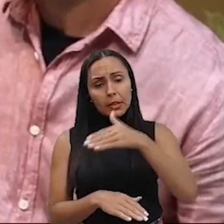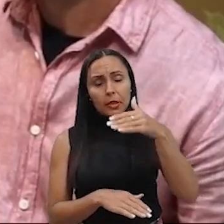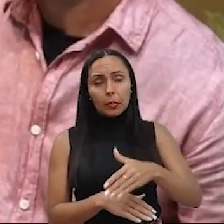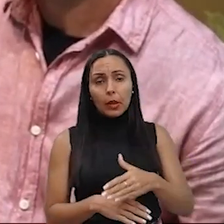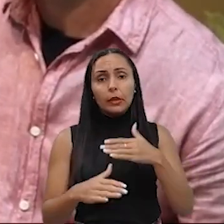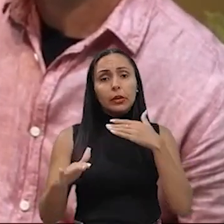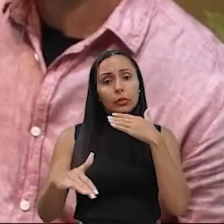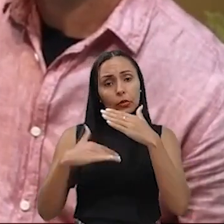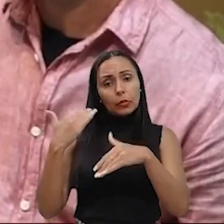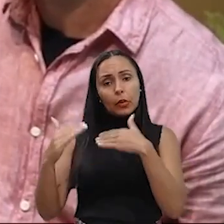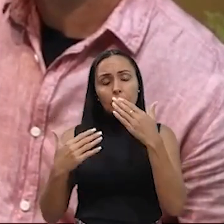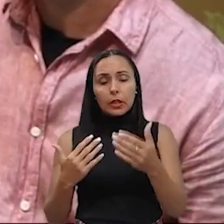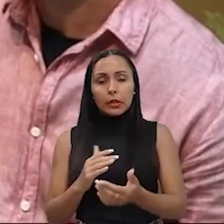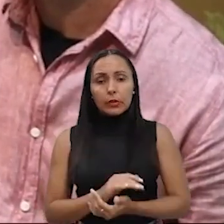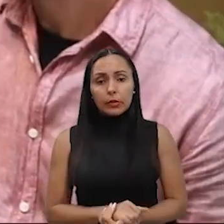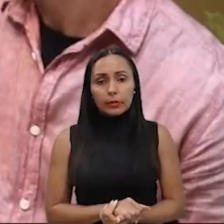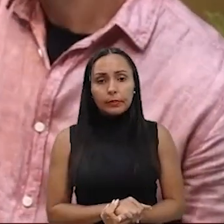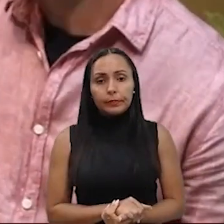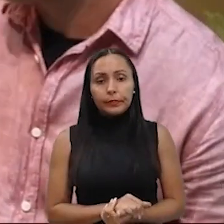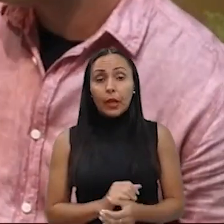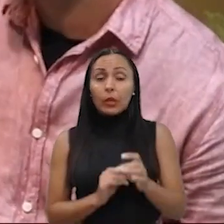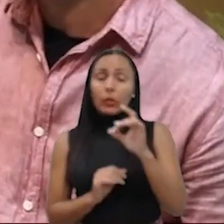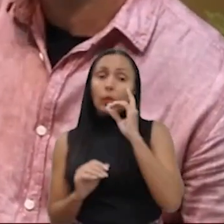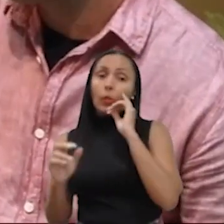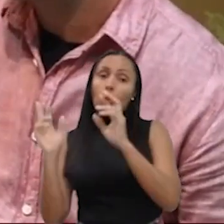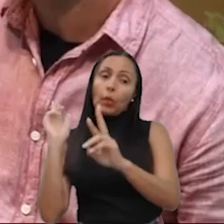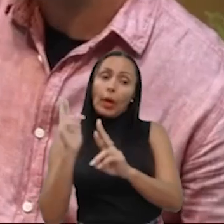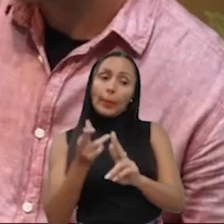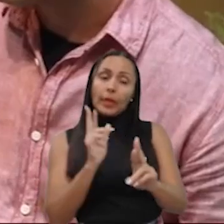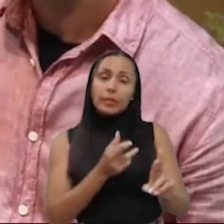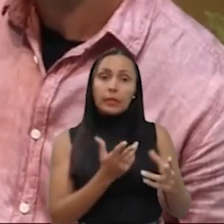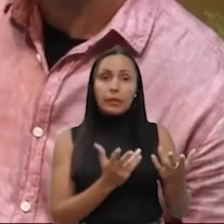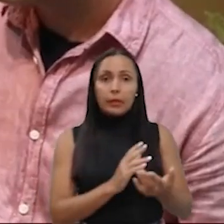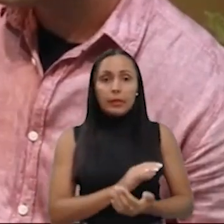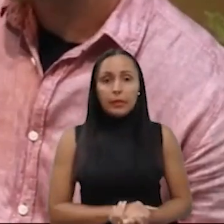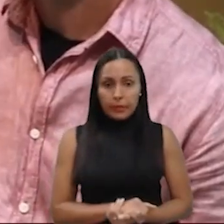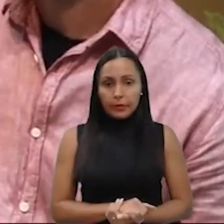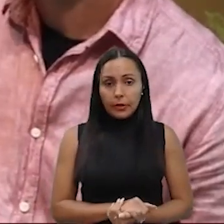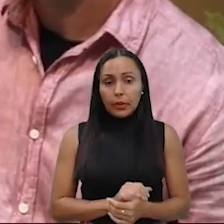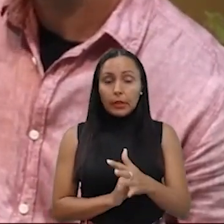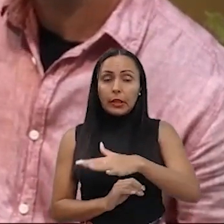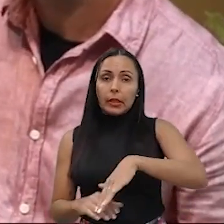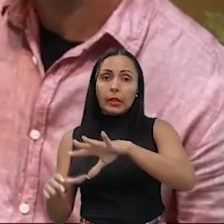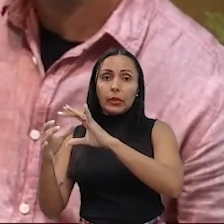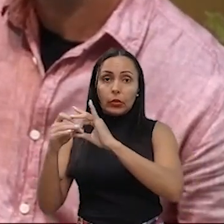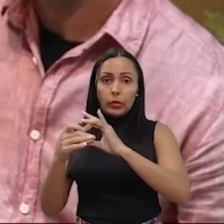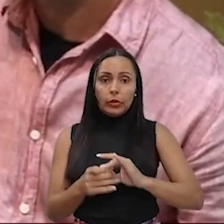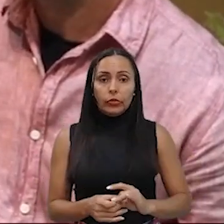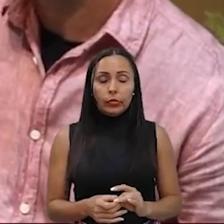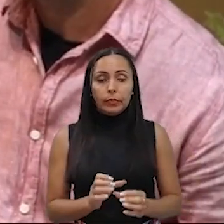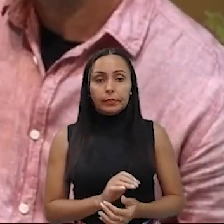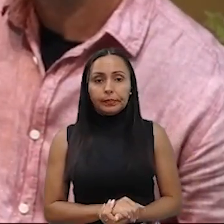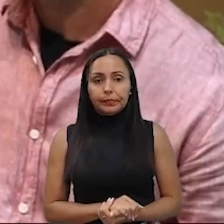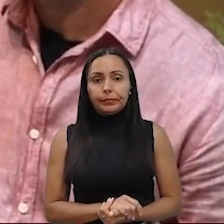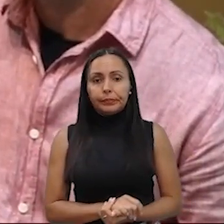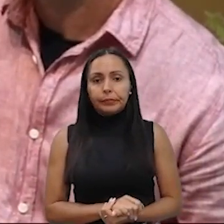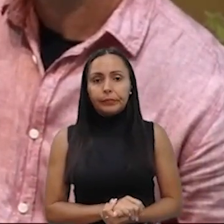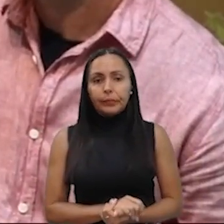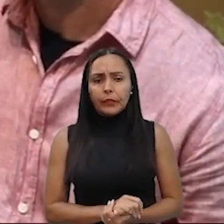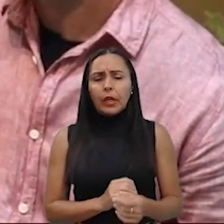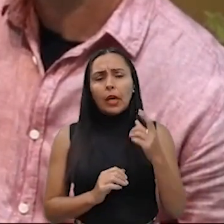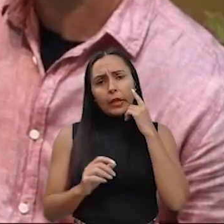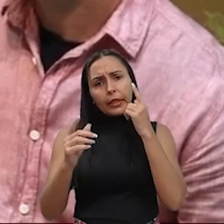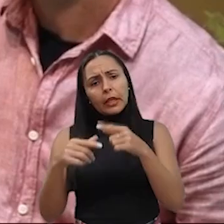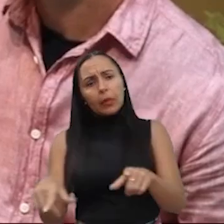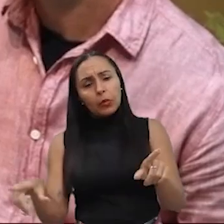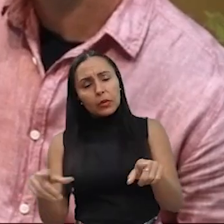como apenas um representante ali daquele enredo, daquele contexto. Não é? E aí, aquela música, eu